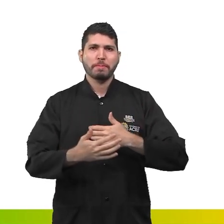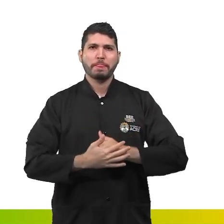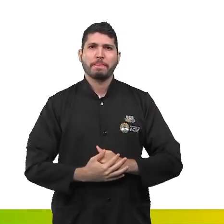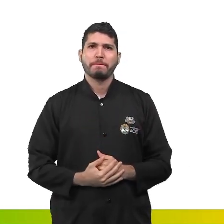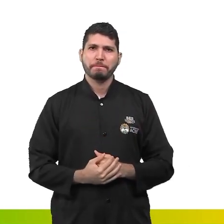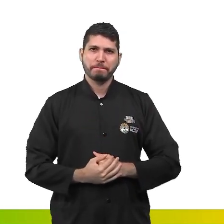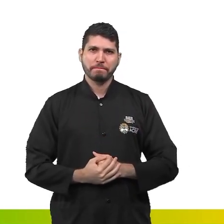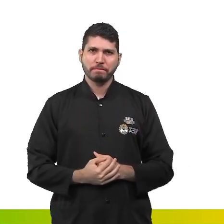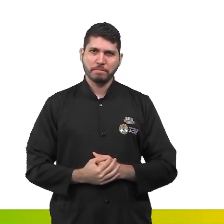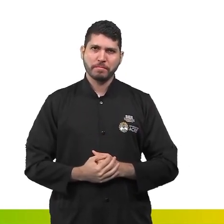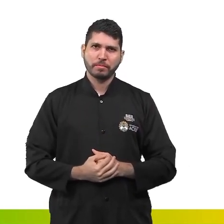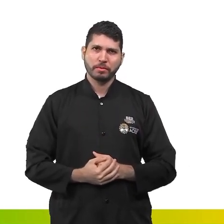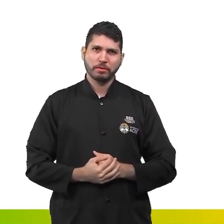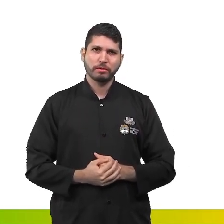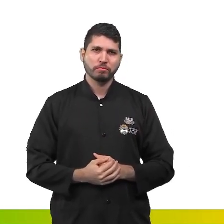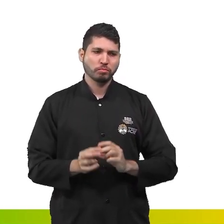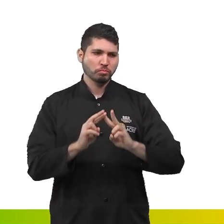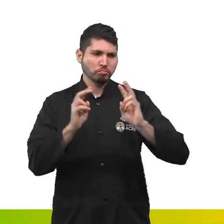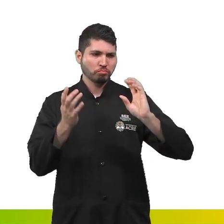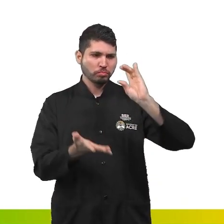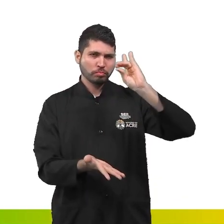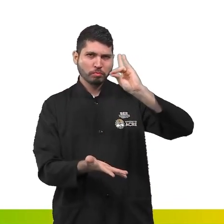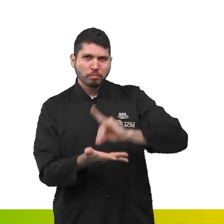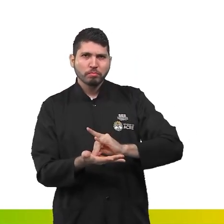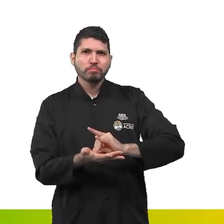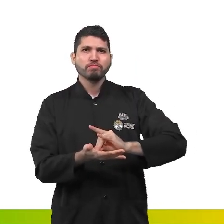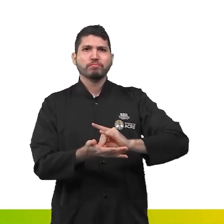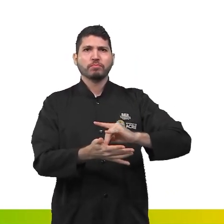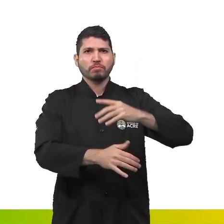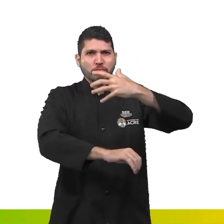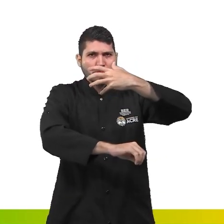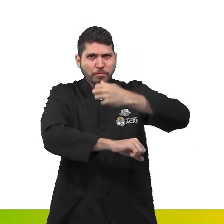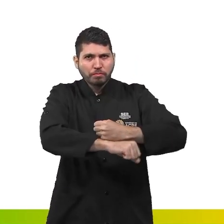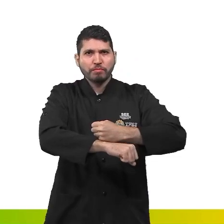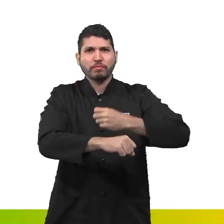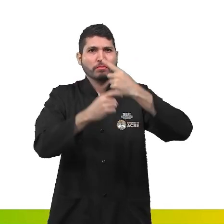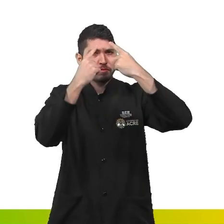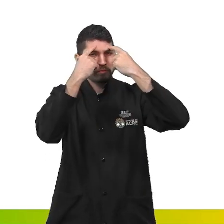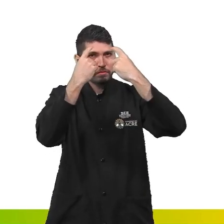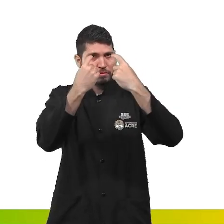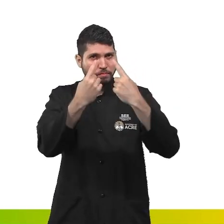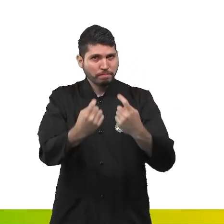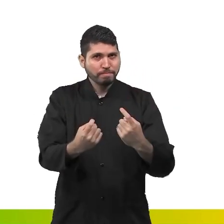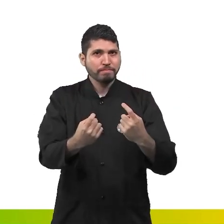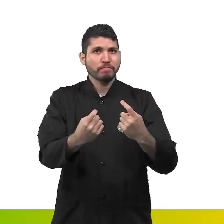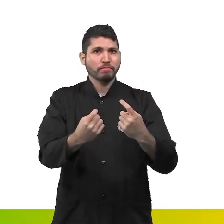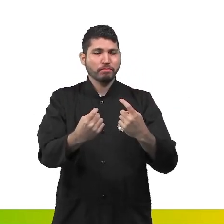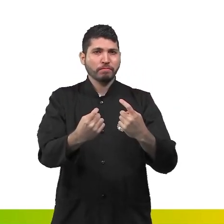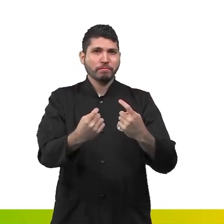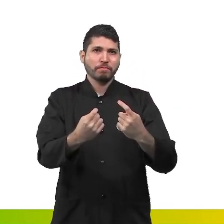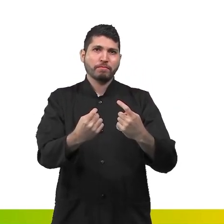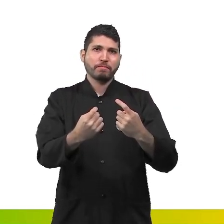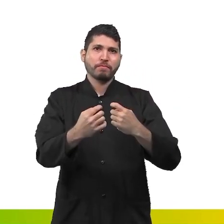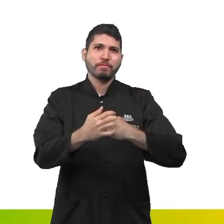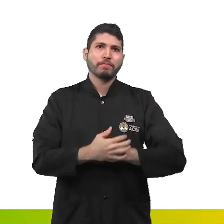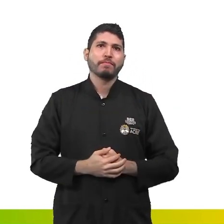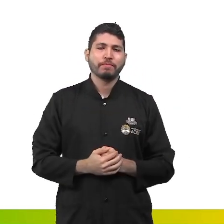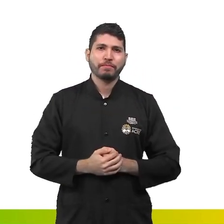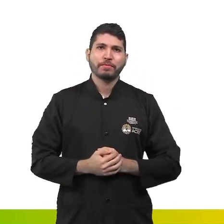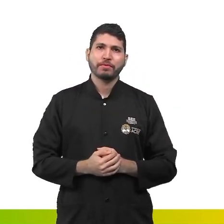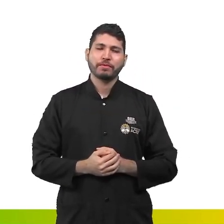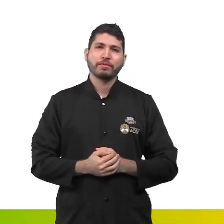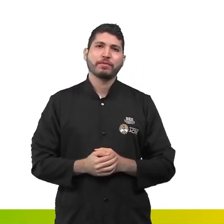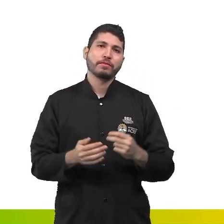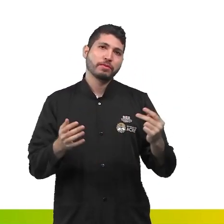A questão da legitimidade da colonização e da violência que a acompanhava gerou